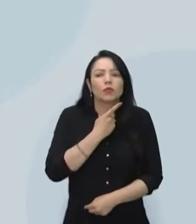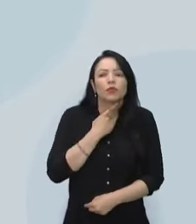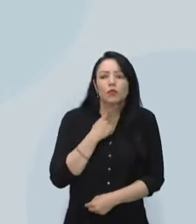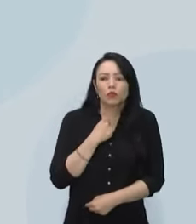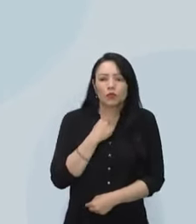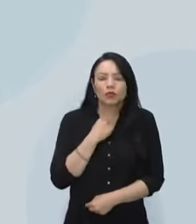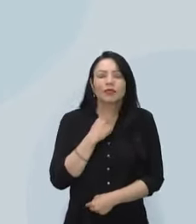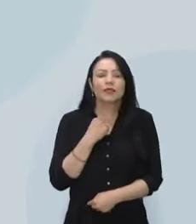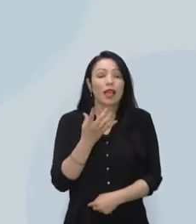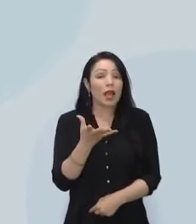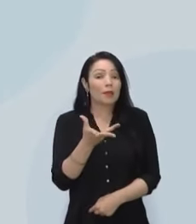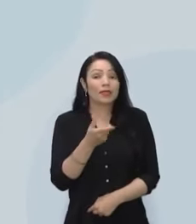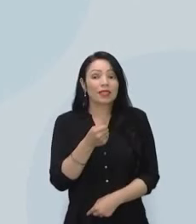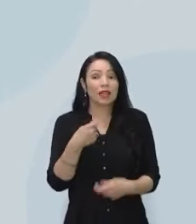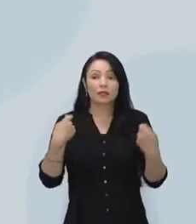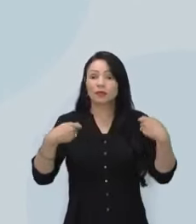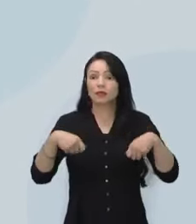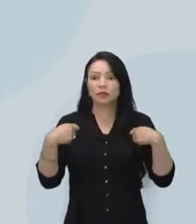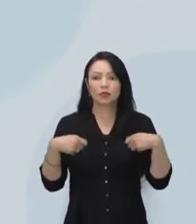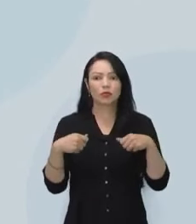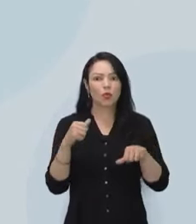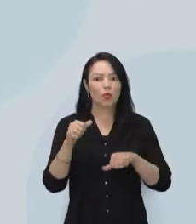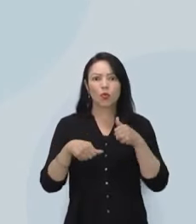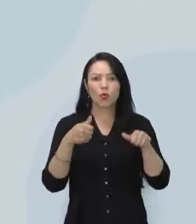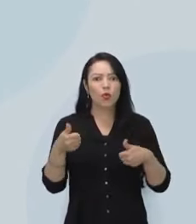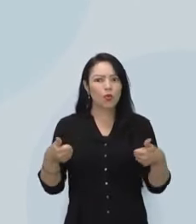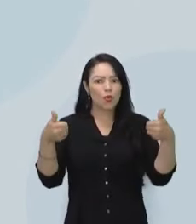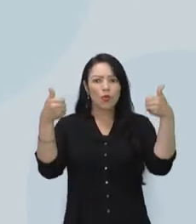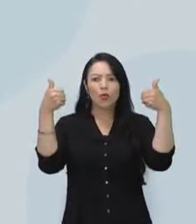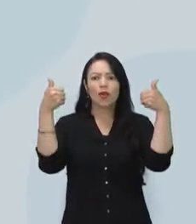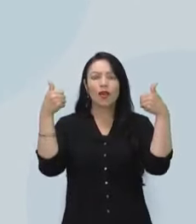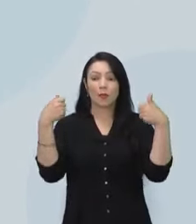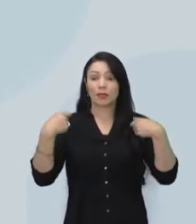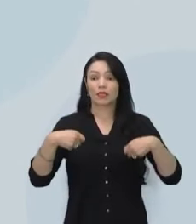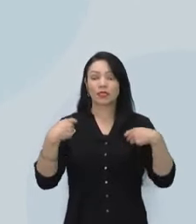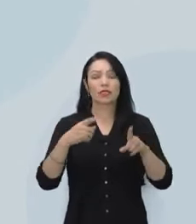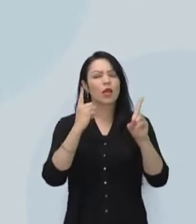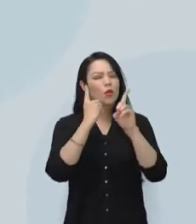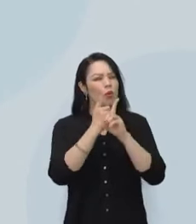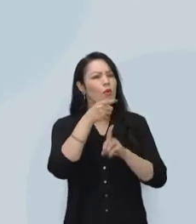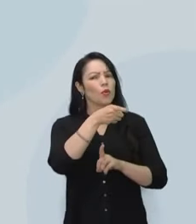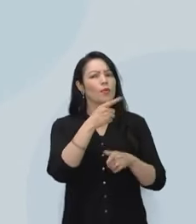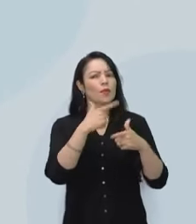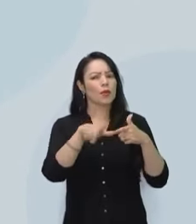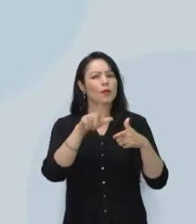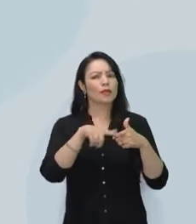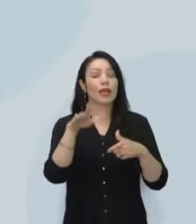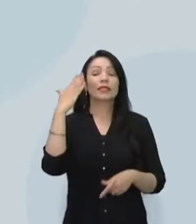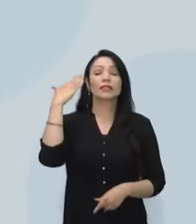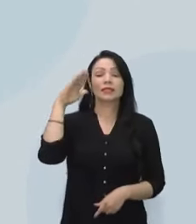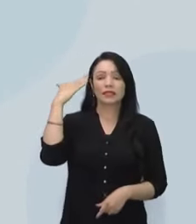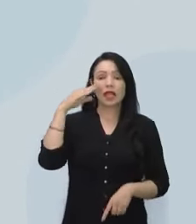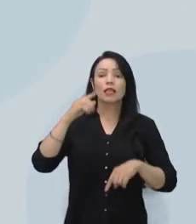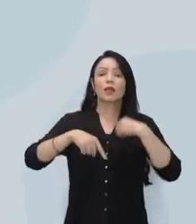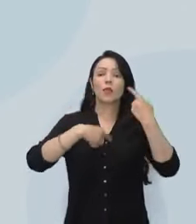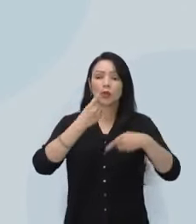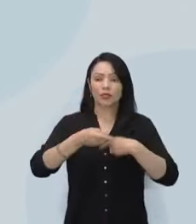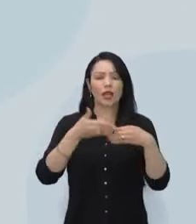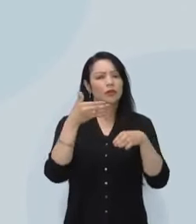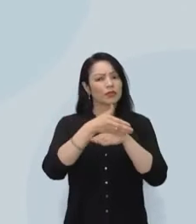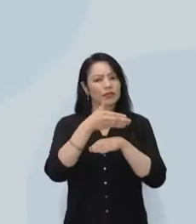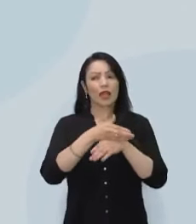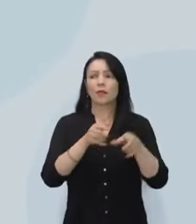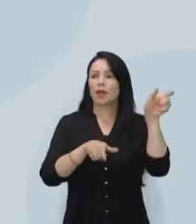As habilidades necessárias são muito avançadas. Para começar, você precisa identificar um problema, compreendê-lo e em seguida ter acesso